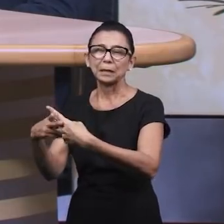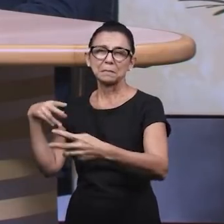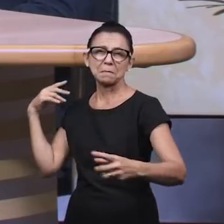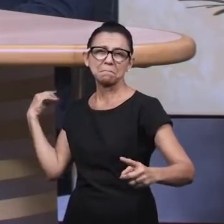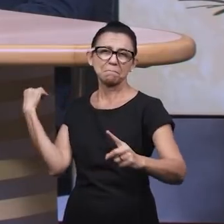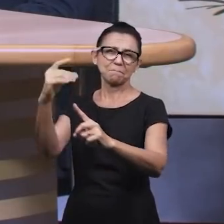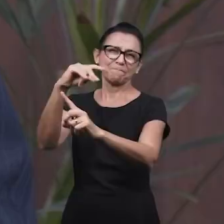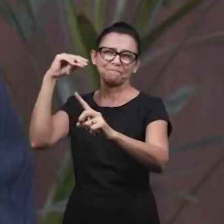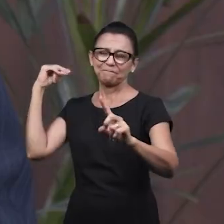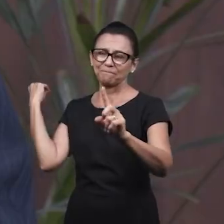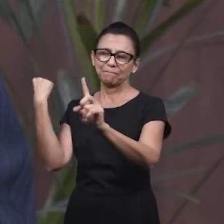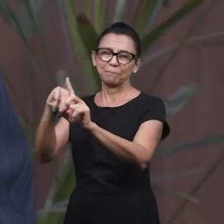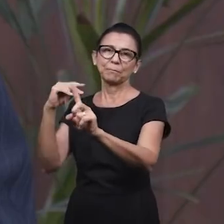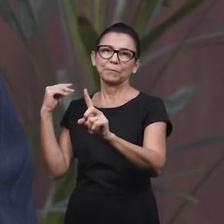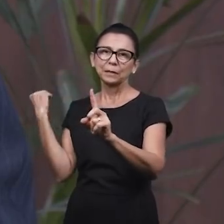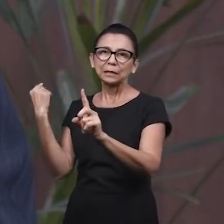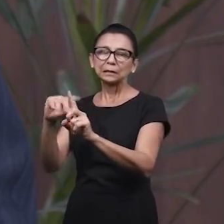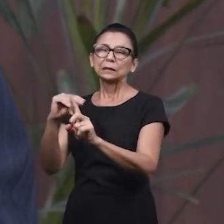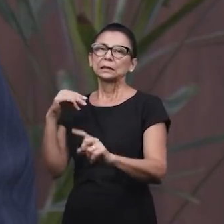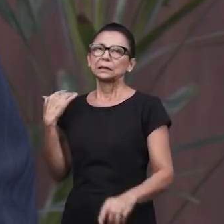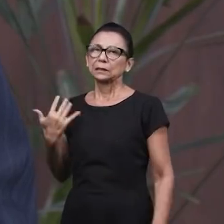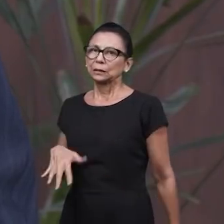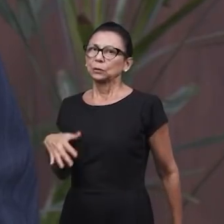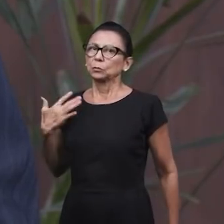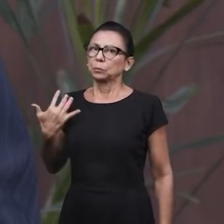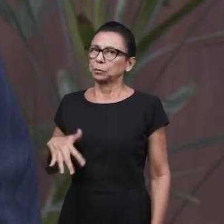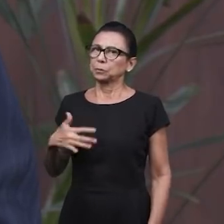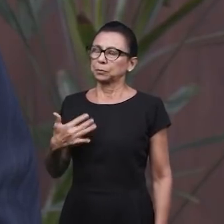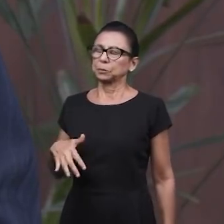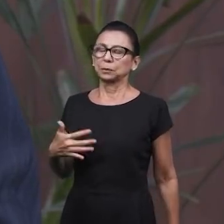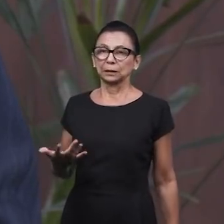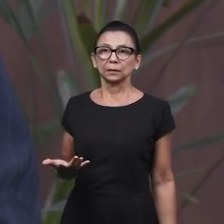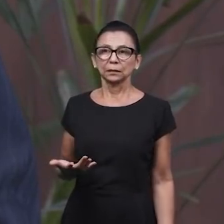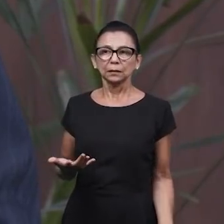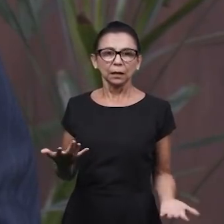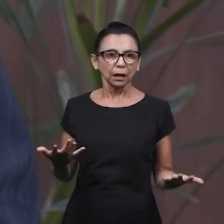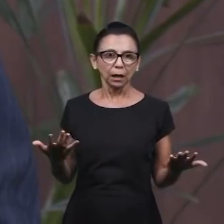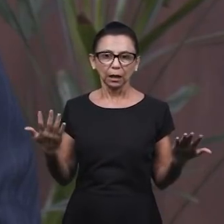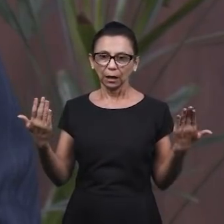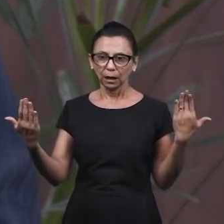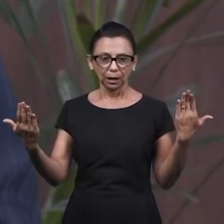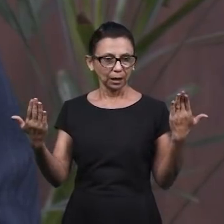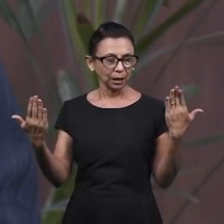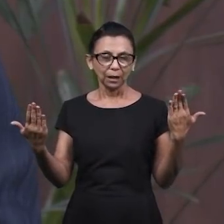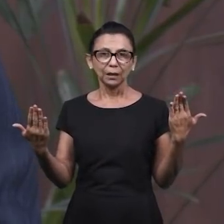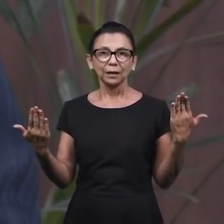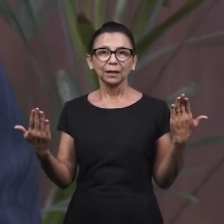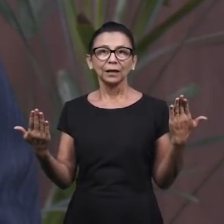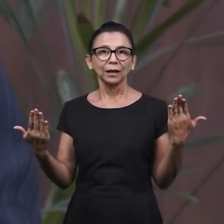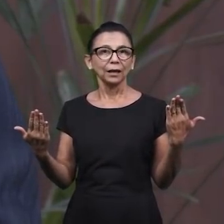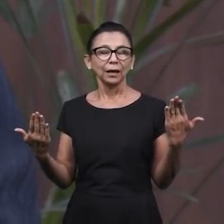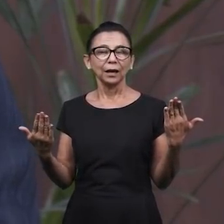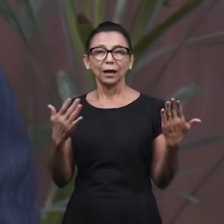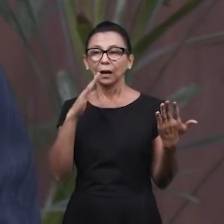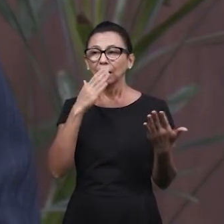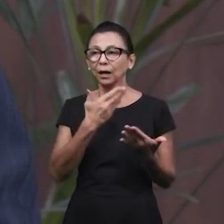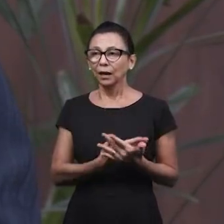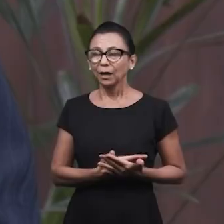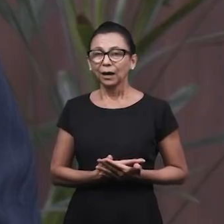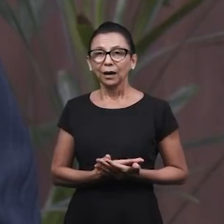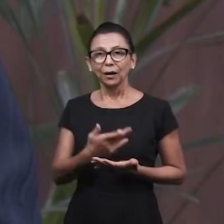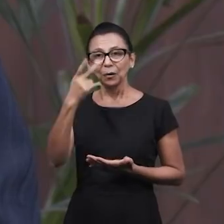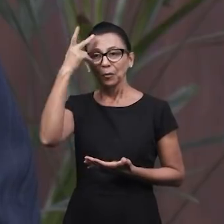sendo espancado ali na prisão. Então, era uma figura muito notável de José como homem,